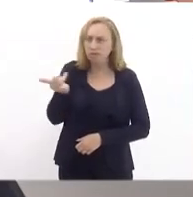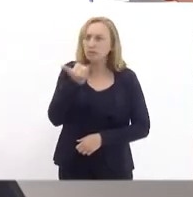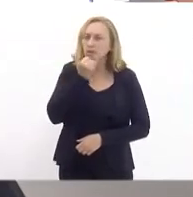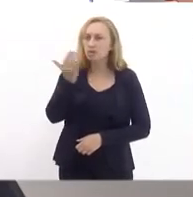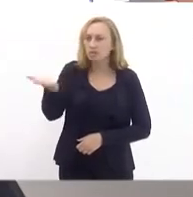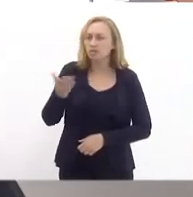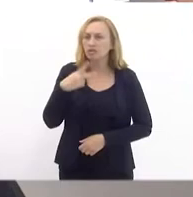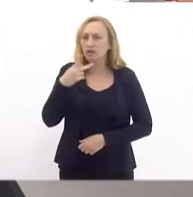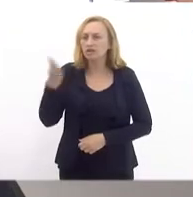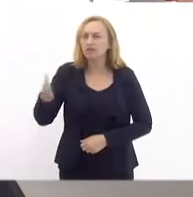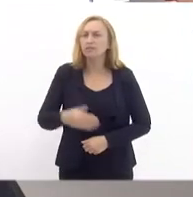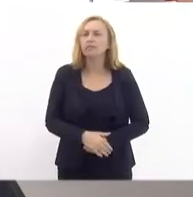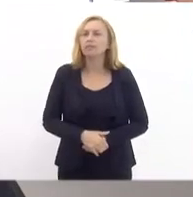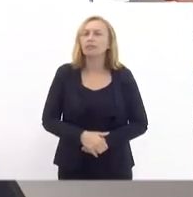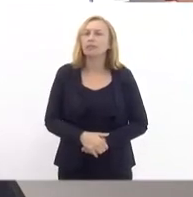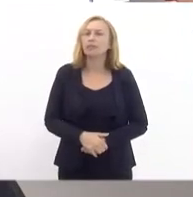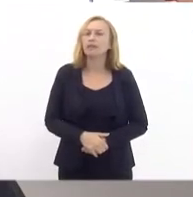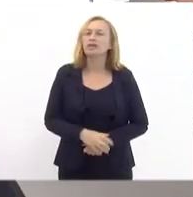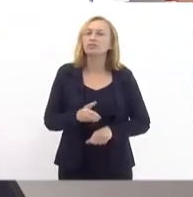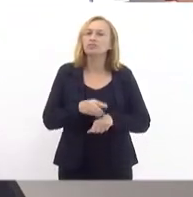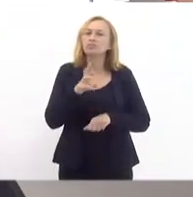palavra. Doutora Raquel,